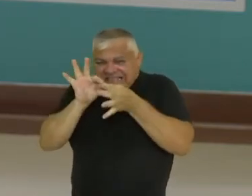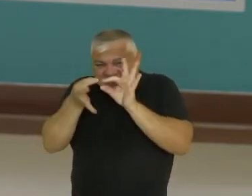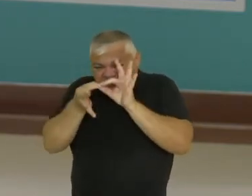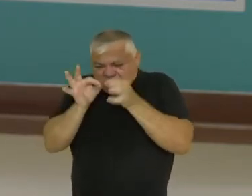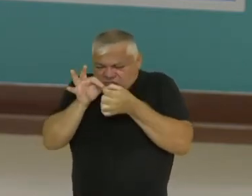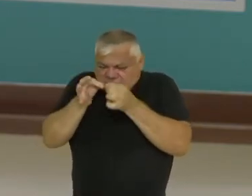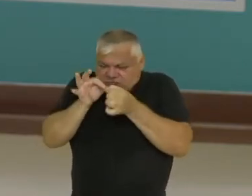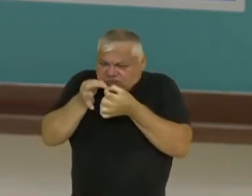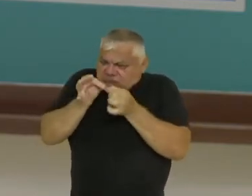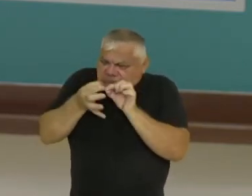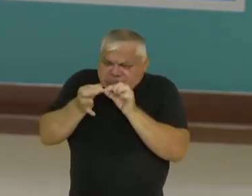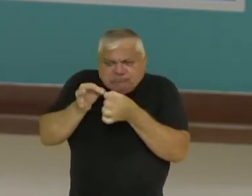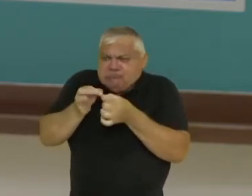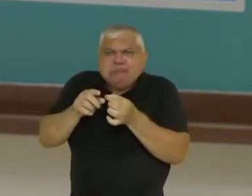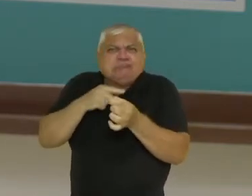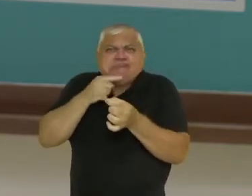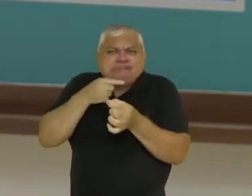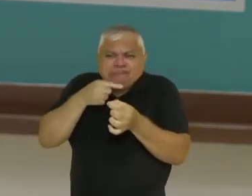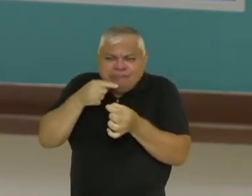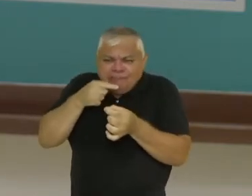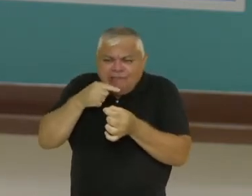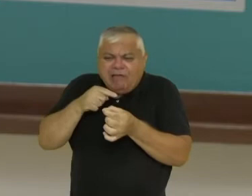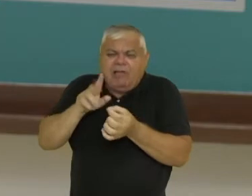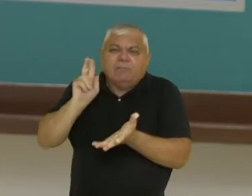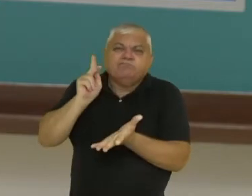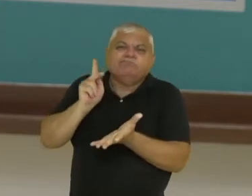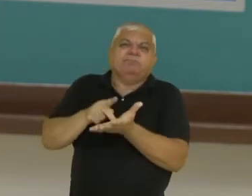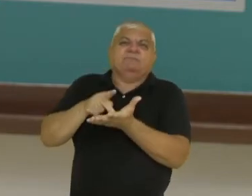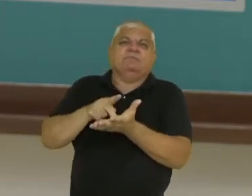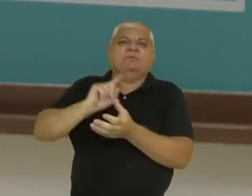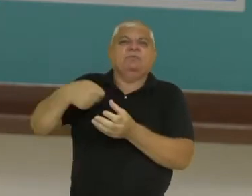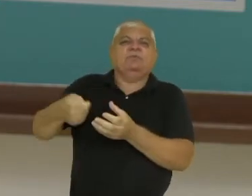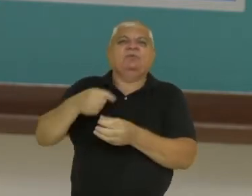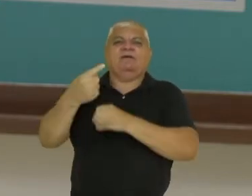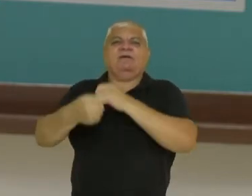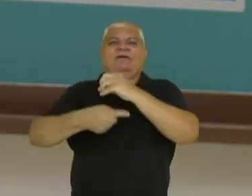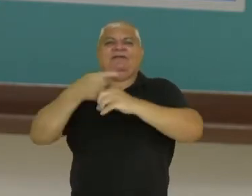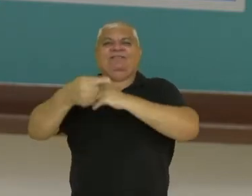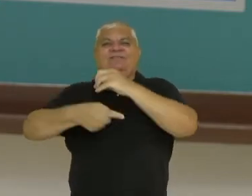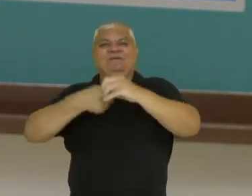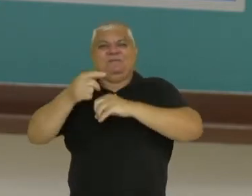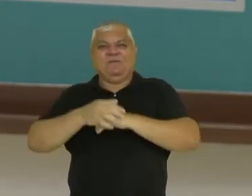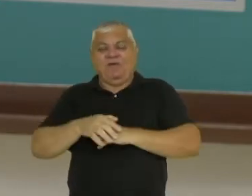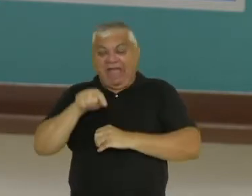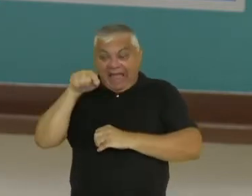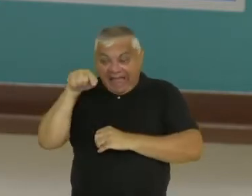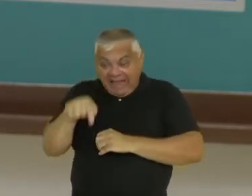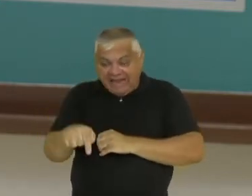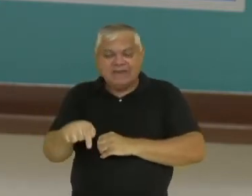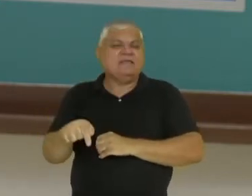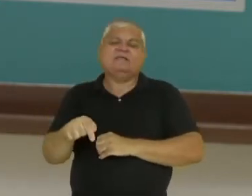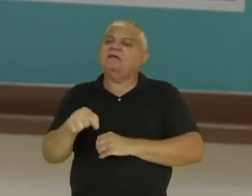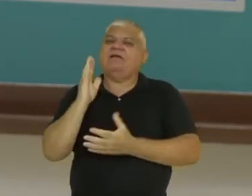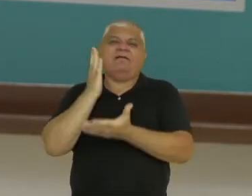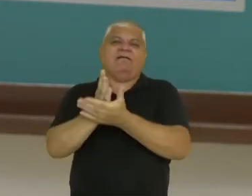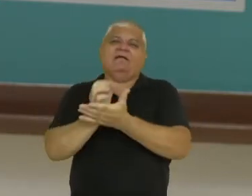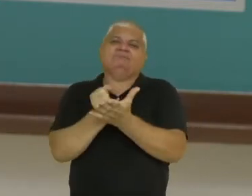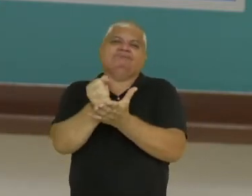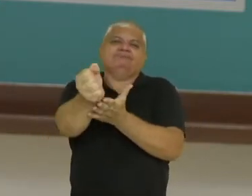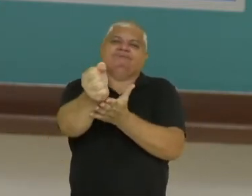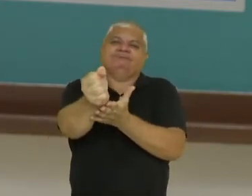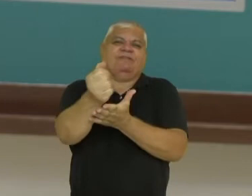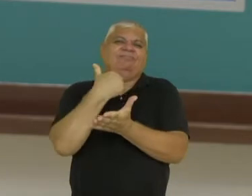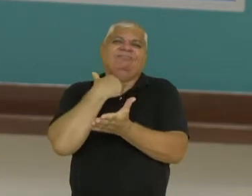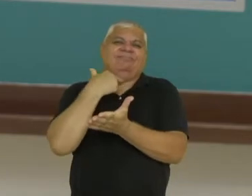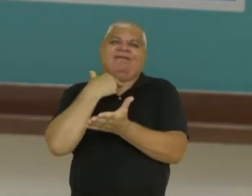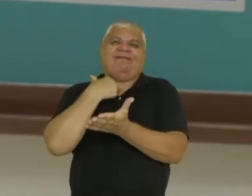tinha chegado na sua porção fundamental, que eles chamaram de átomo, e diziam que a partir dali você não conseguia mais dividir. E aí